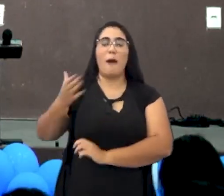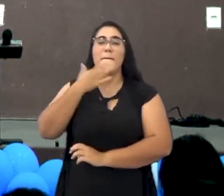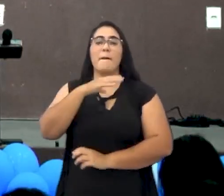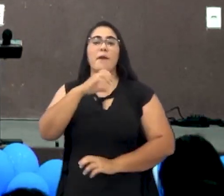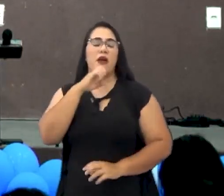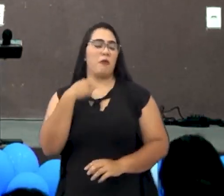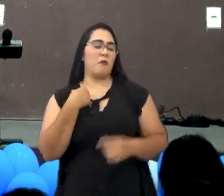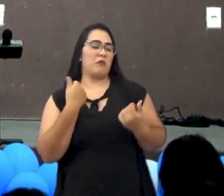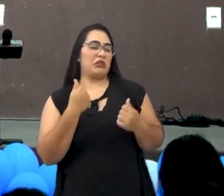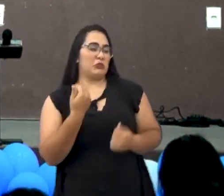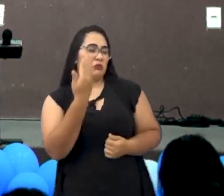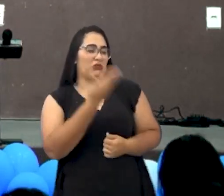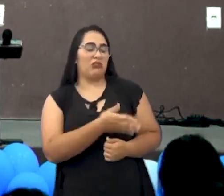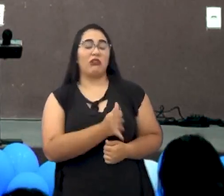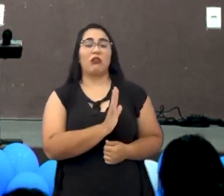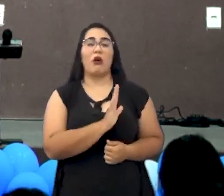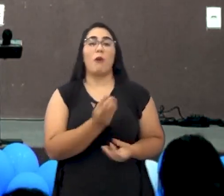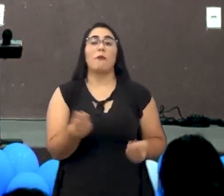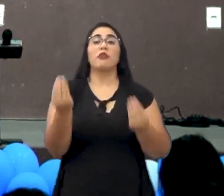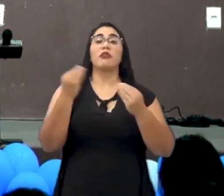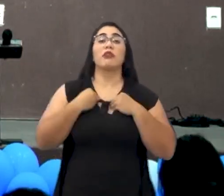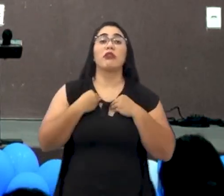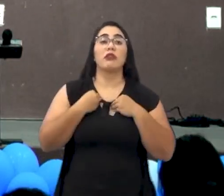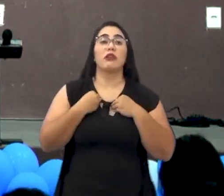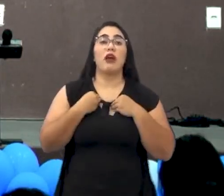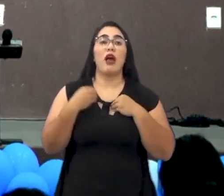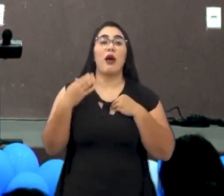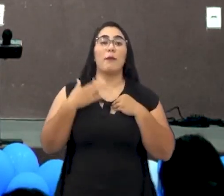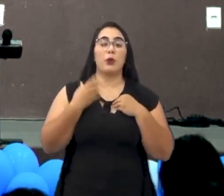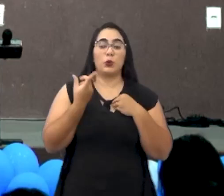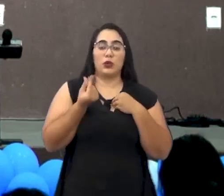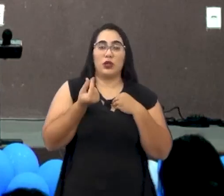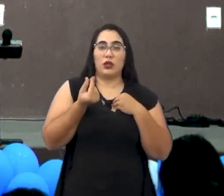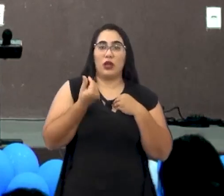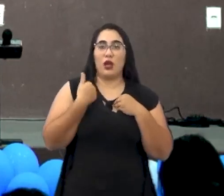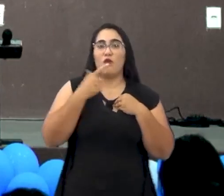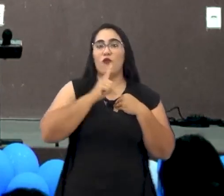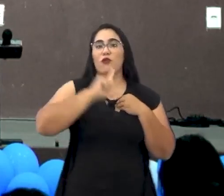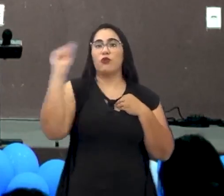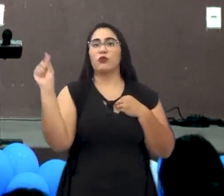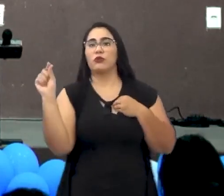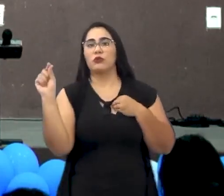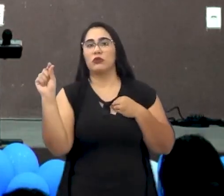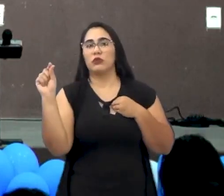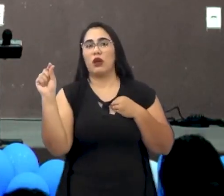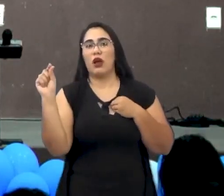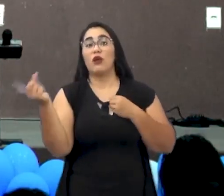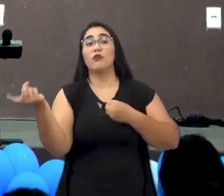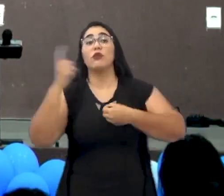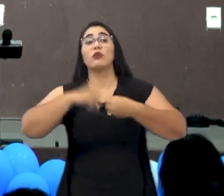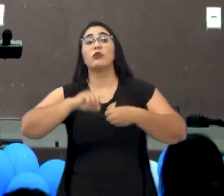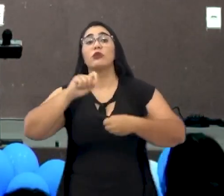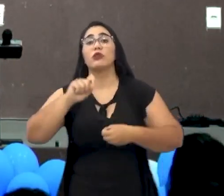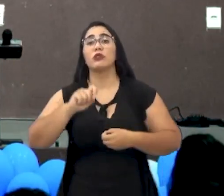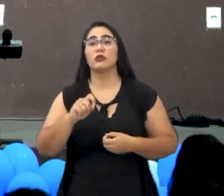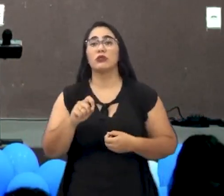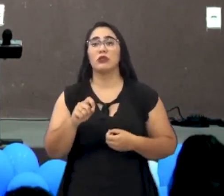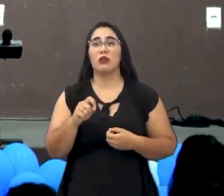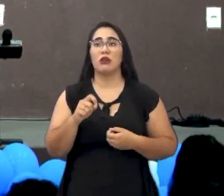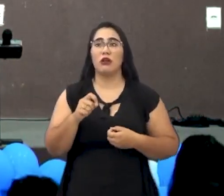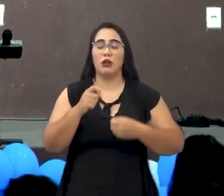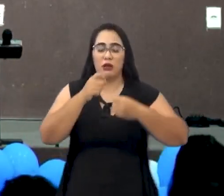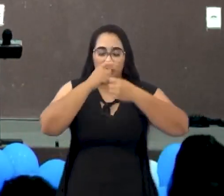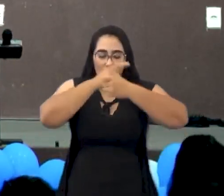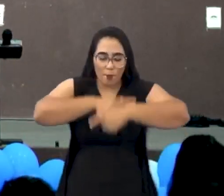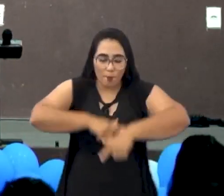preciso mais de você. Me dê o que é meu e vou embora. E quando ele voltou após uma completa ruína, porque mesmo quando